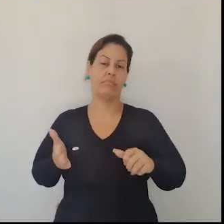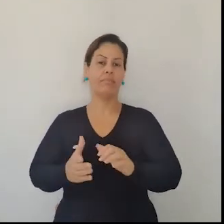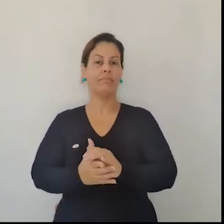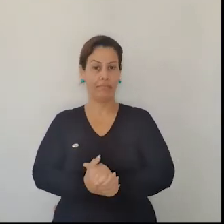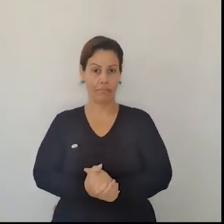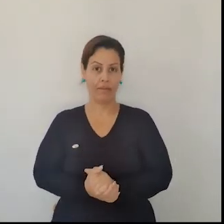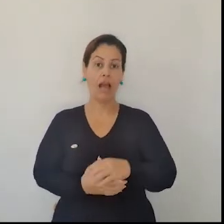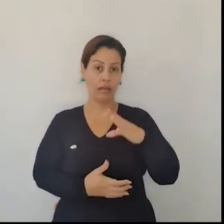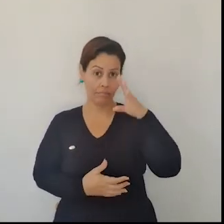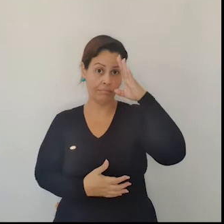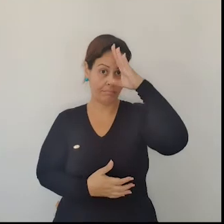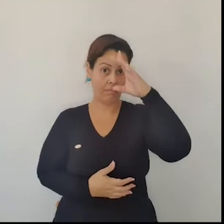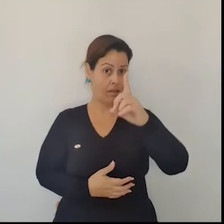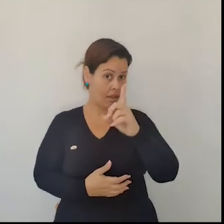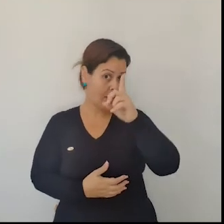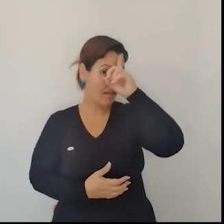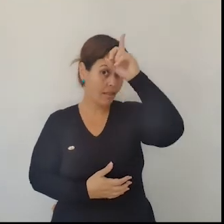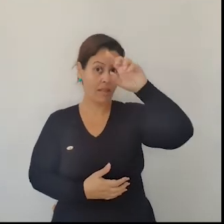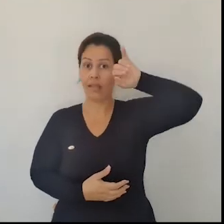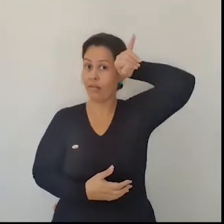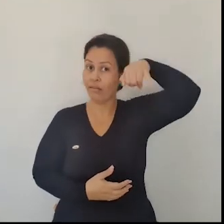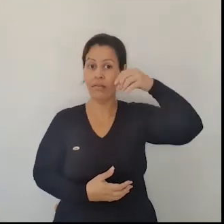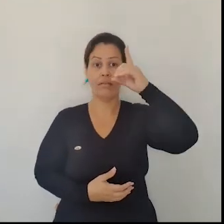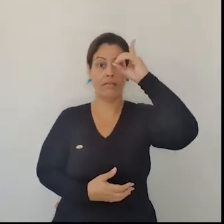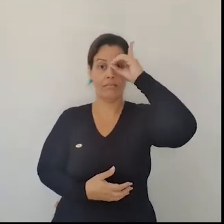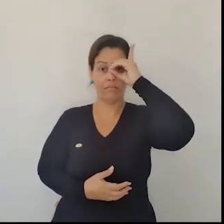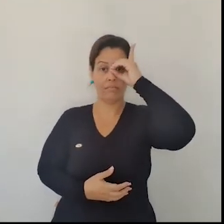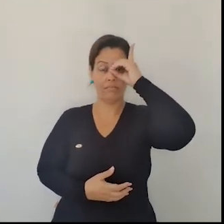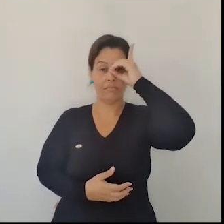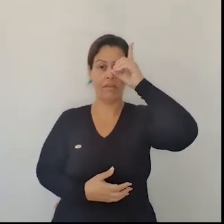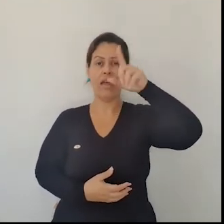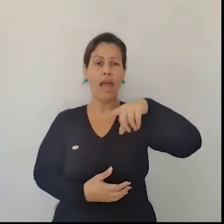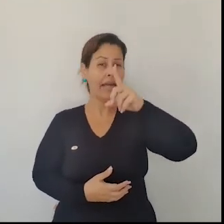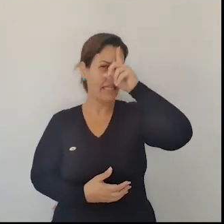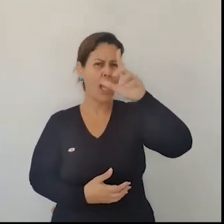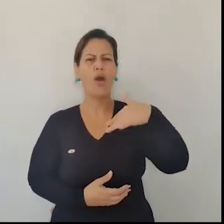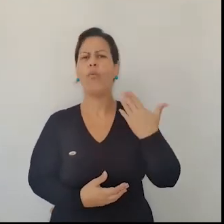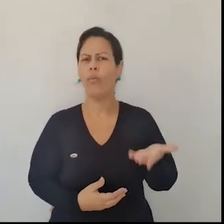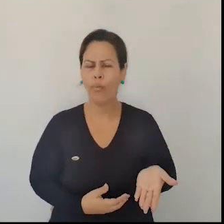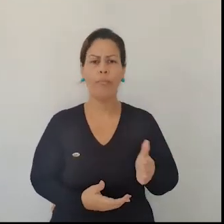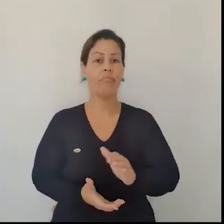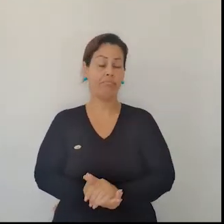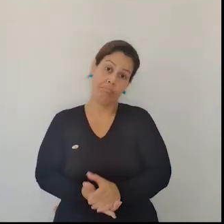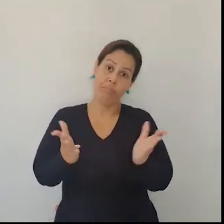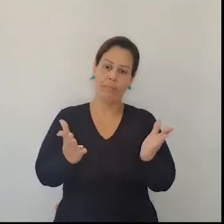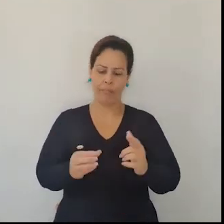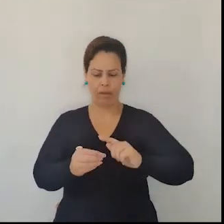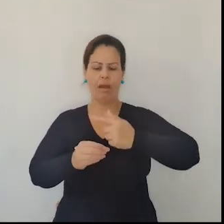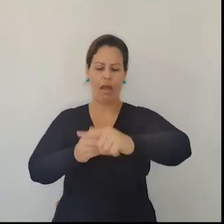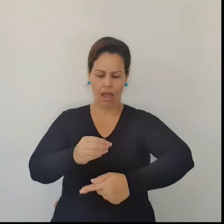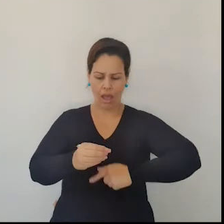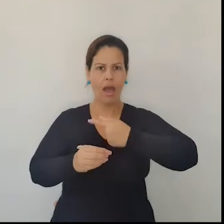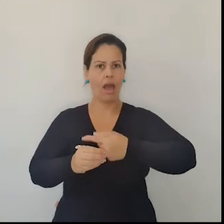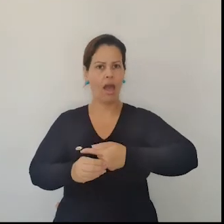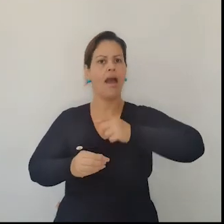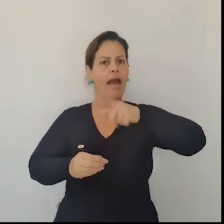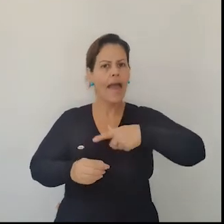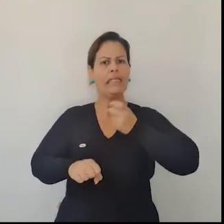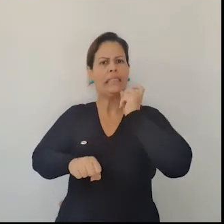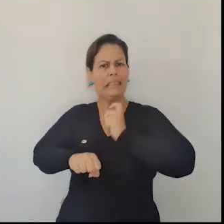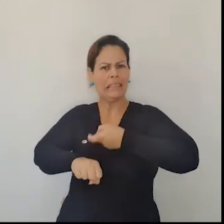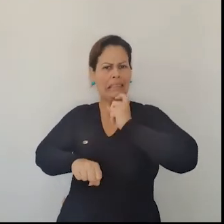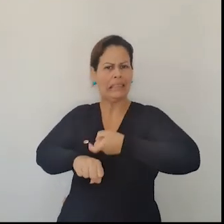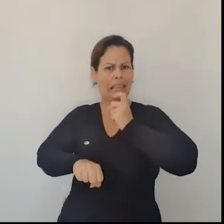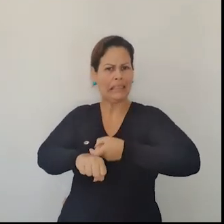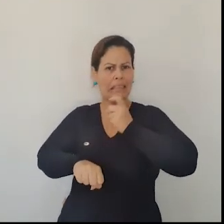Quais foram as ideias do Dalton? Bom, primeiro que o átomo era consistente, né? Era como se